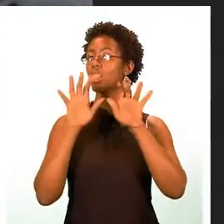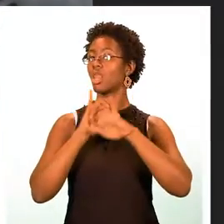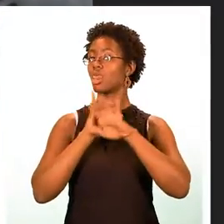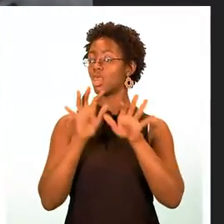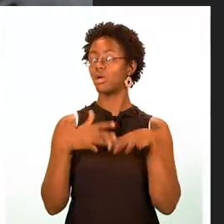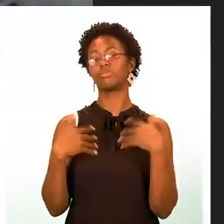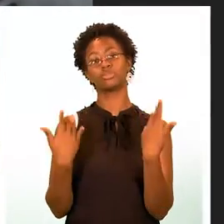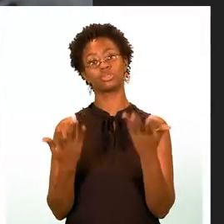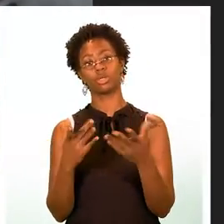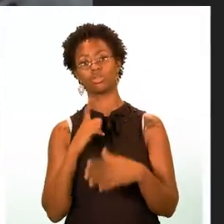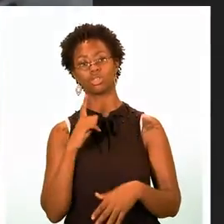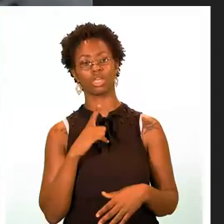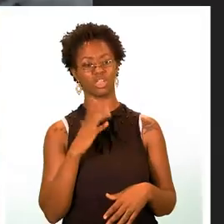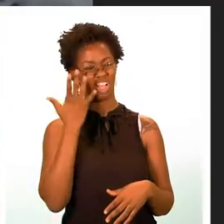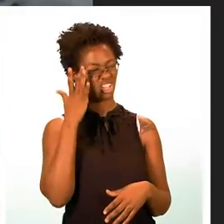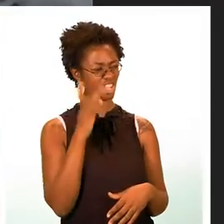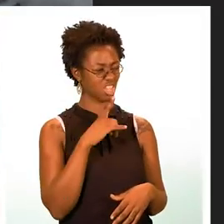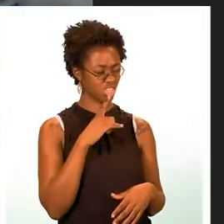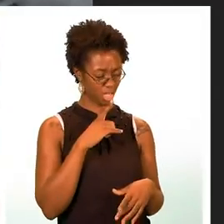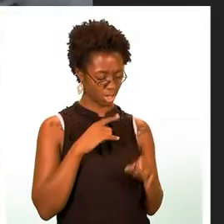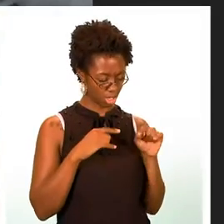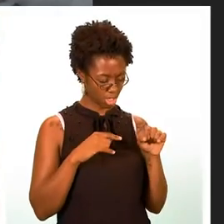eu tenho aqui,